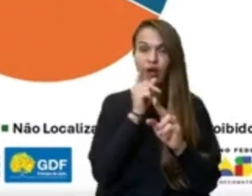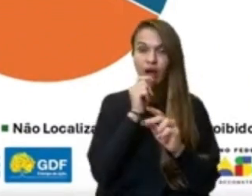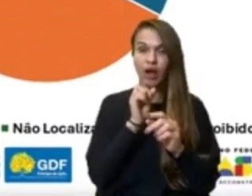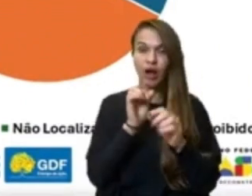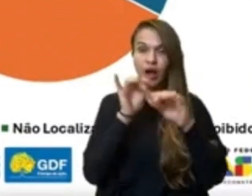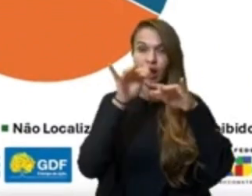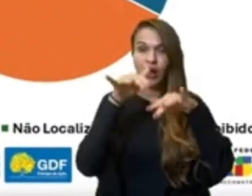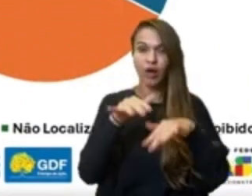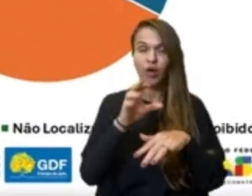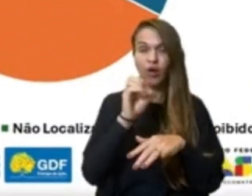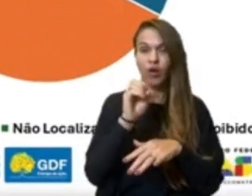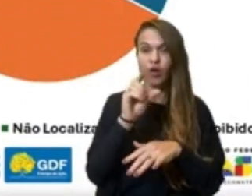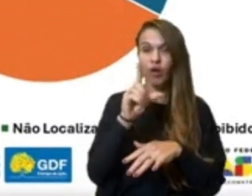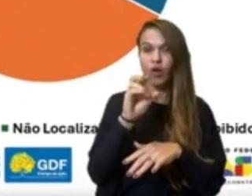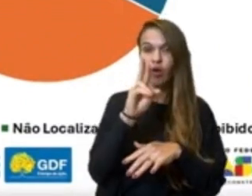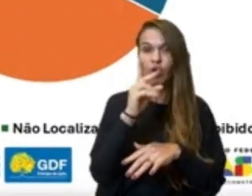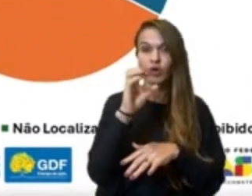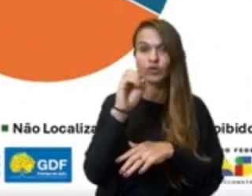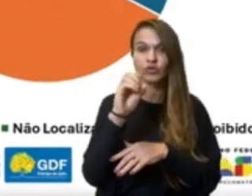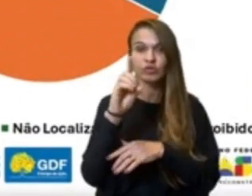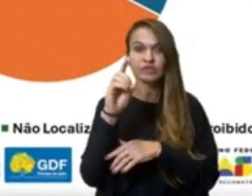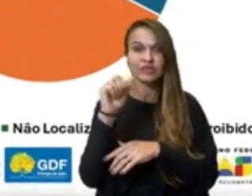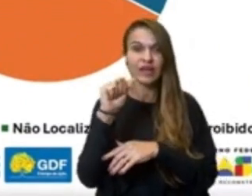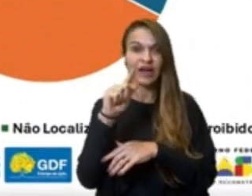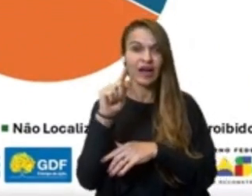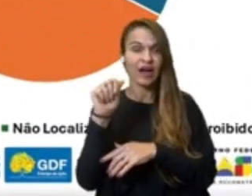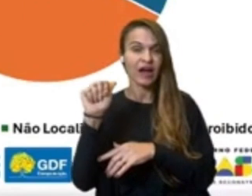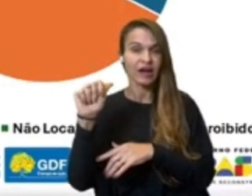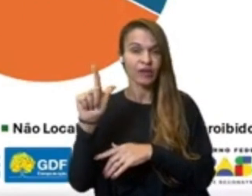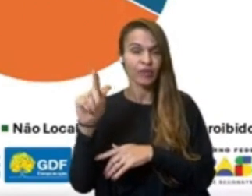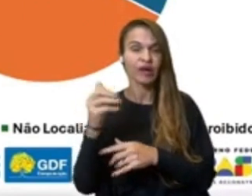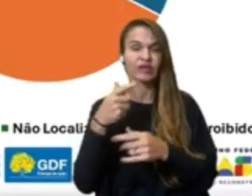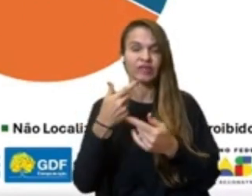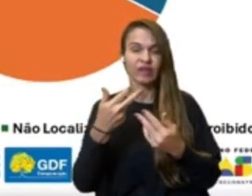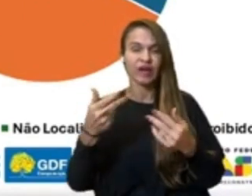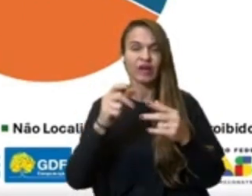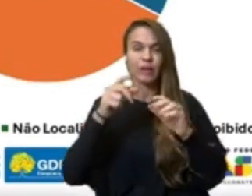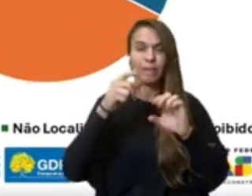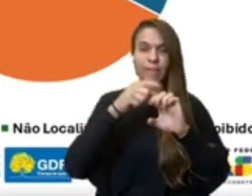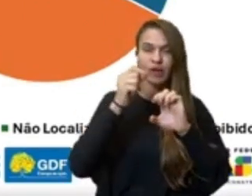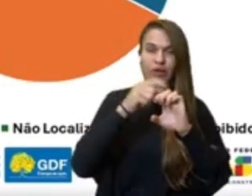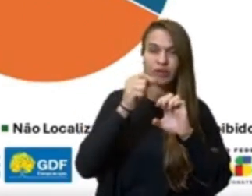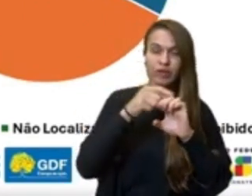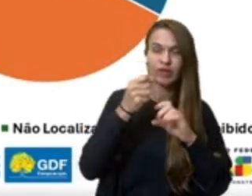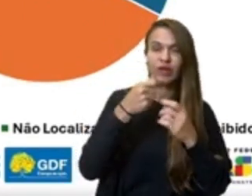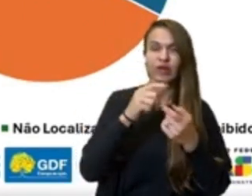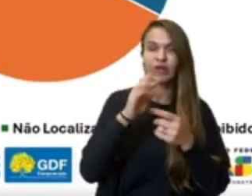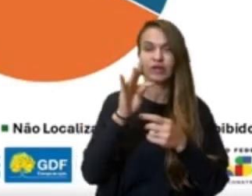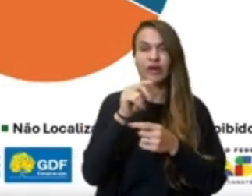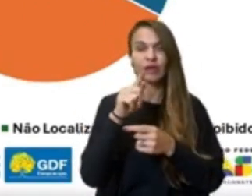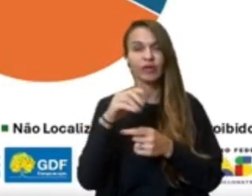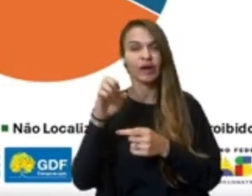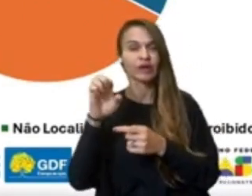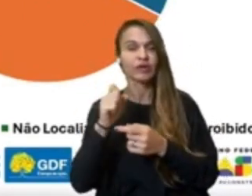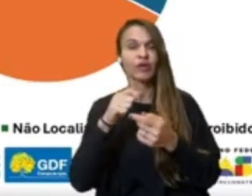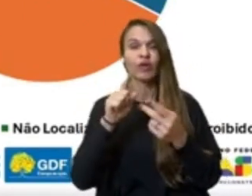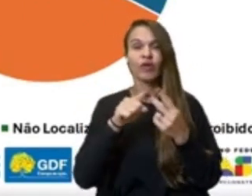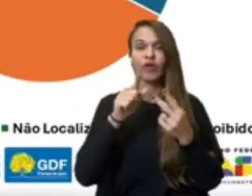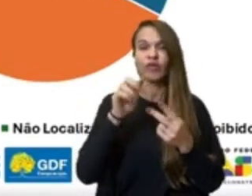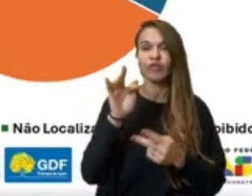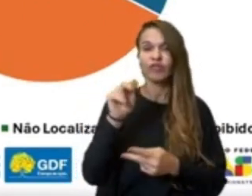está ali, tem vários empreendimentos ali, o Taquari, o Varjão e outras coisas, o Flamingo, que ali tem nascente ali